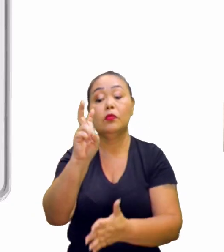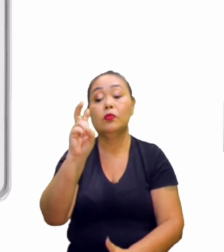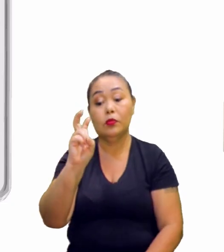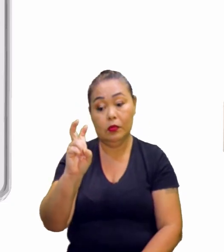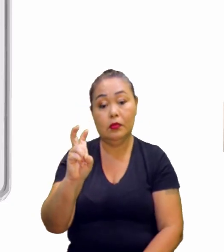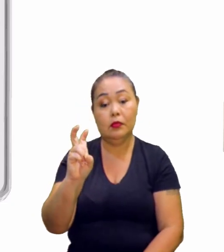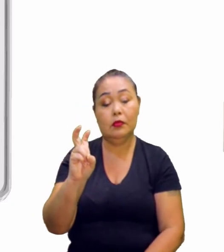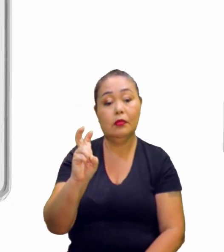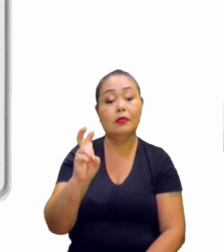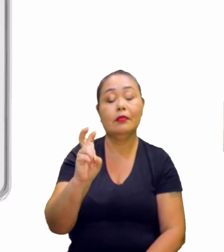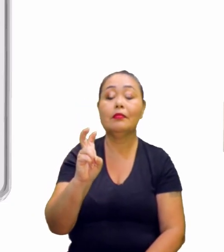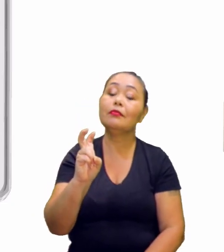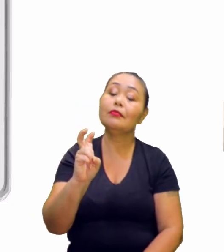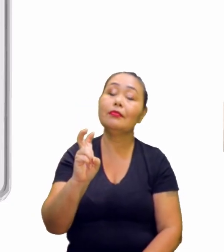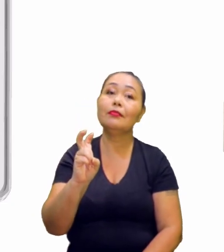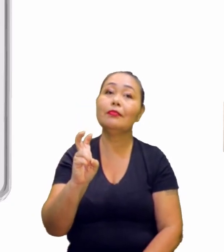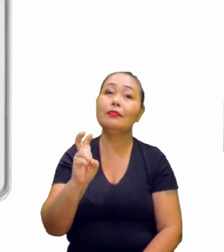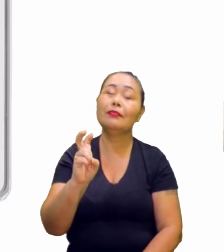5,